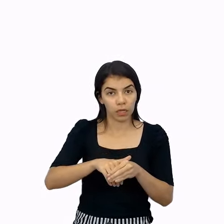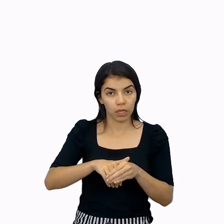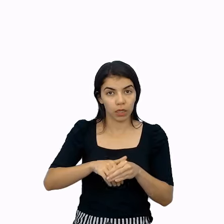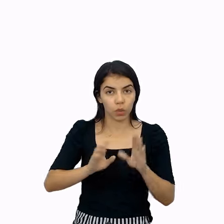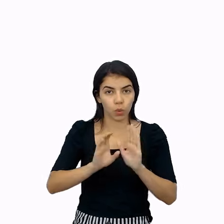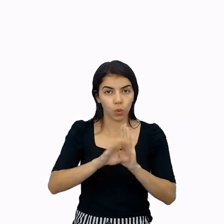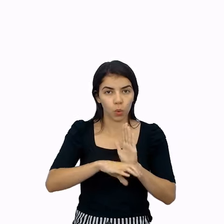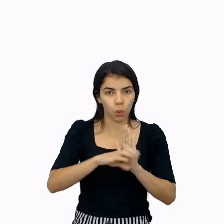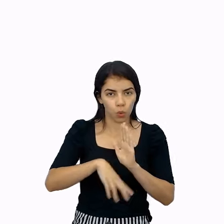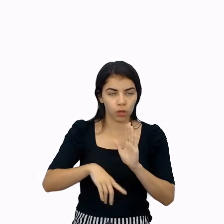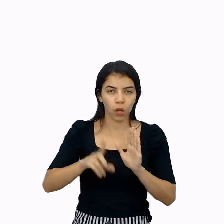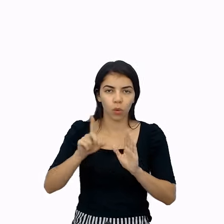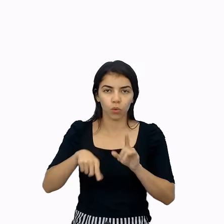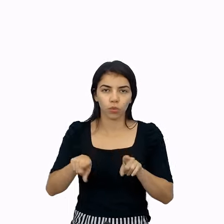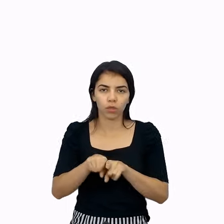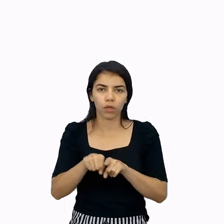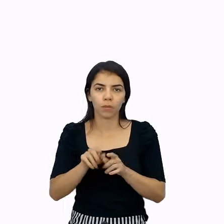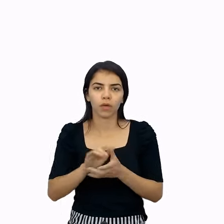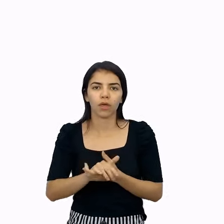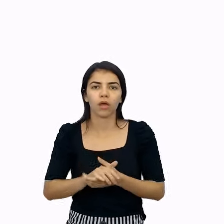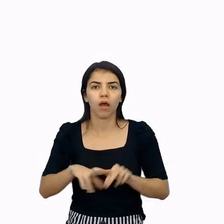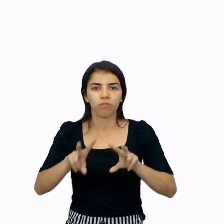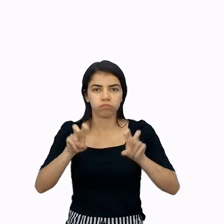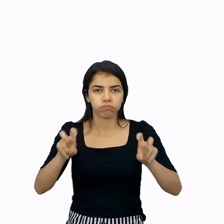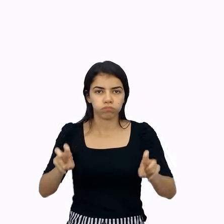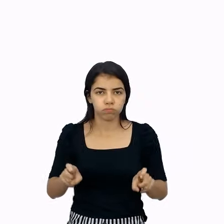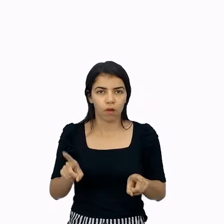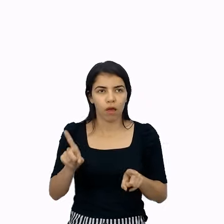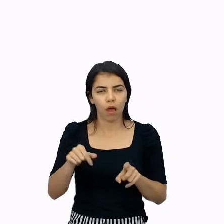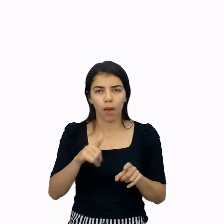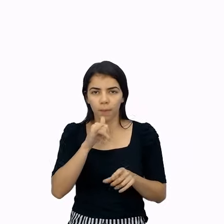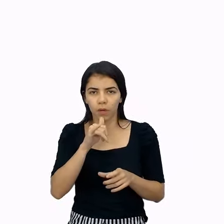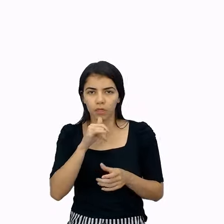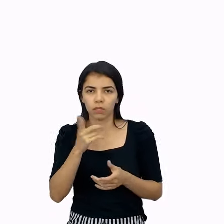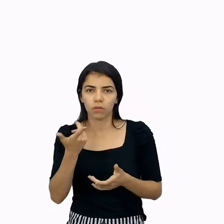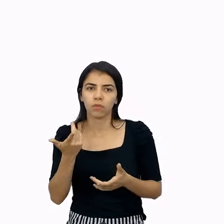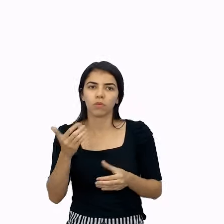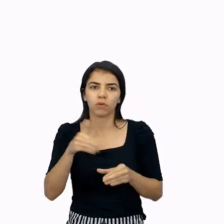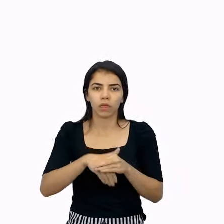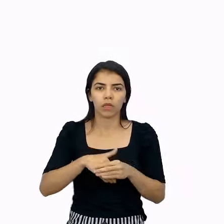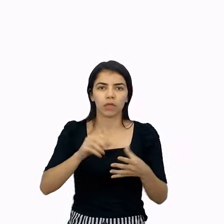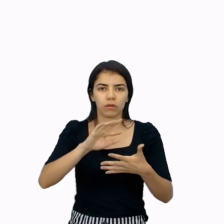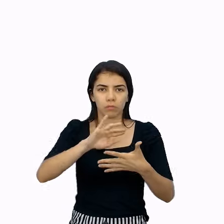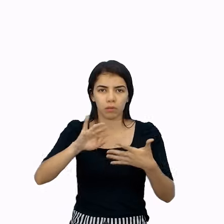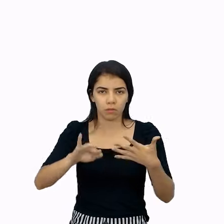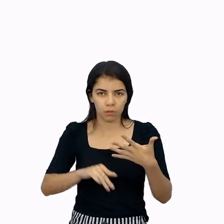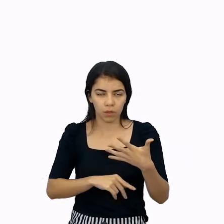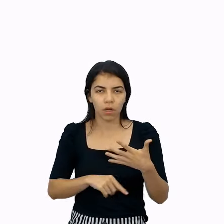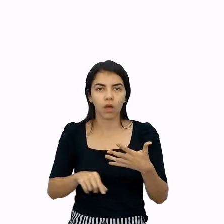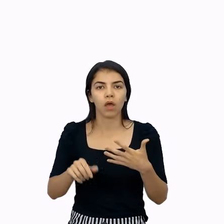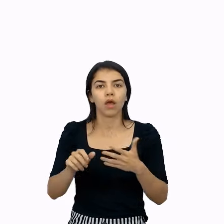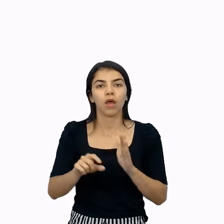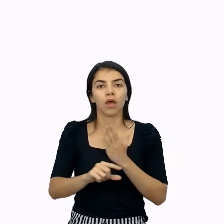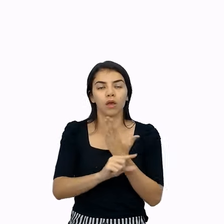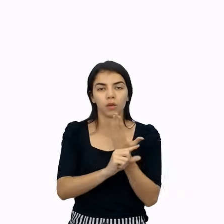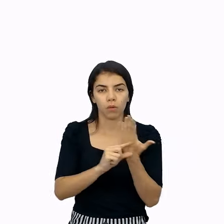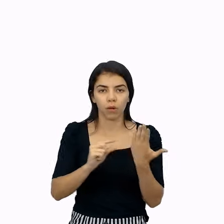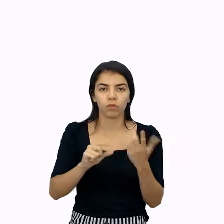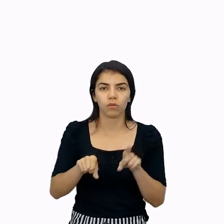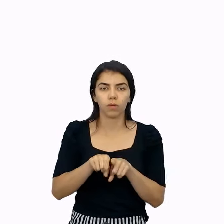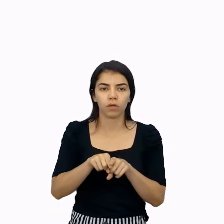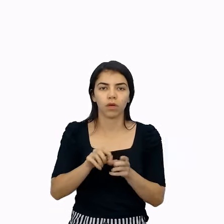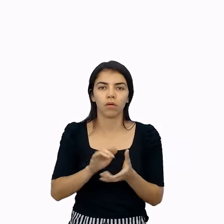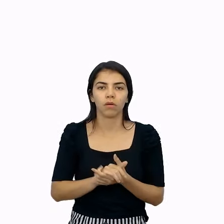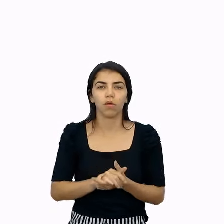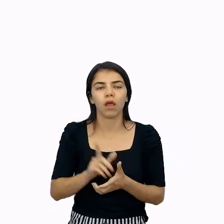temático, tendo como base a apreciação de valor, valoração, que o autor, aquele que pode ser